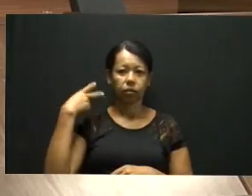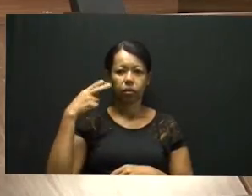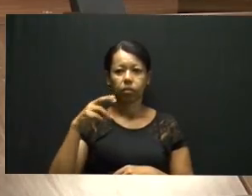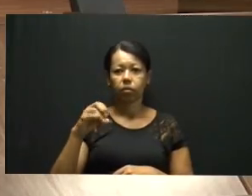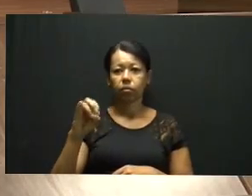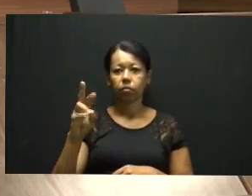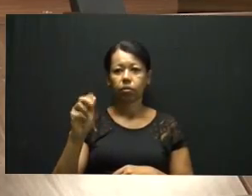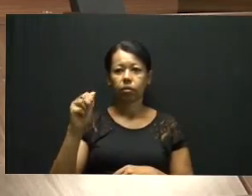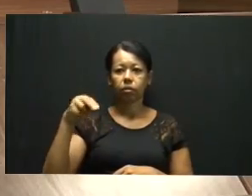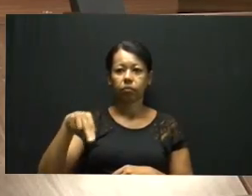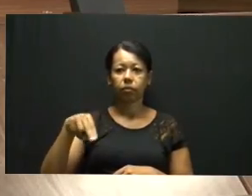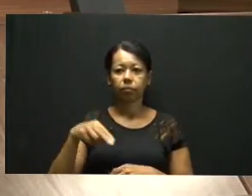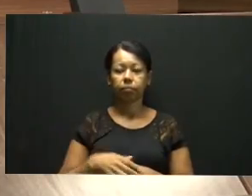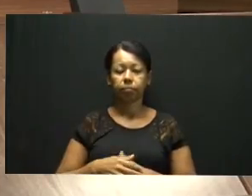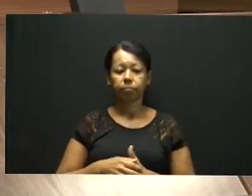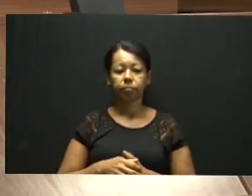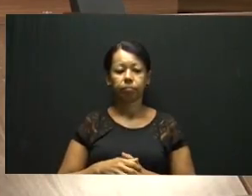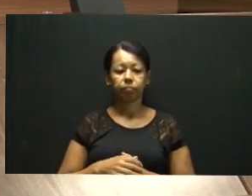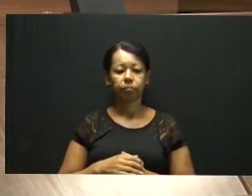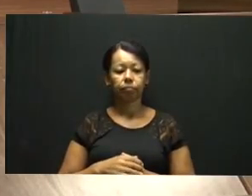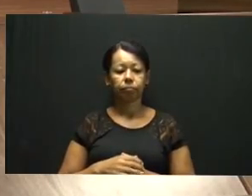Delbrando.